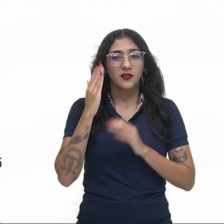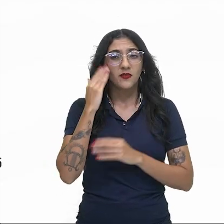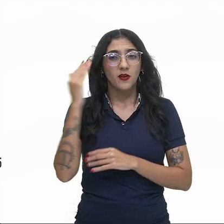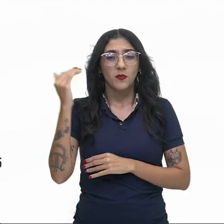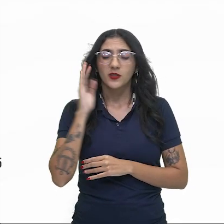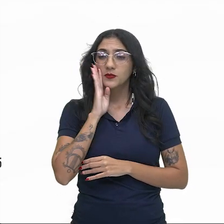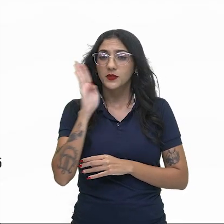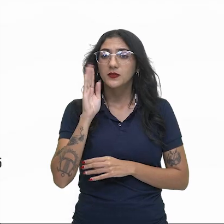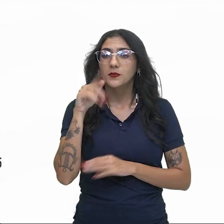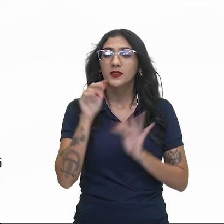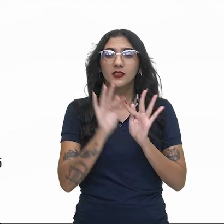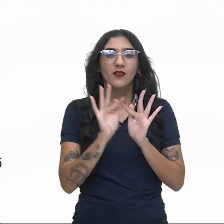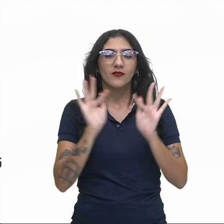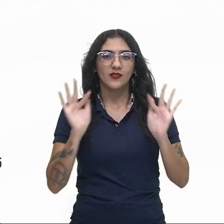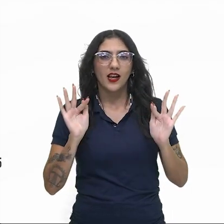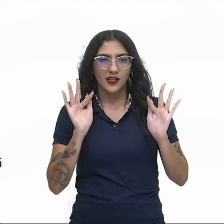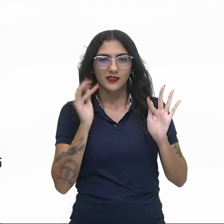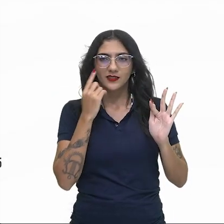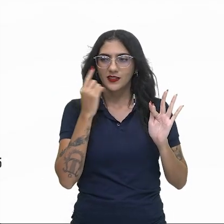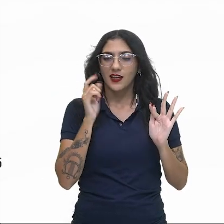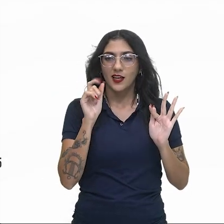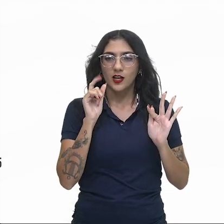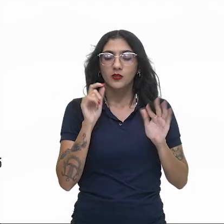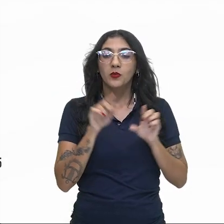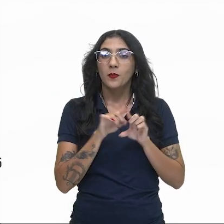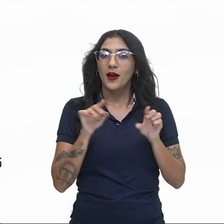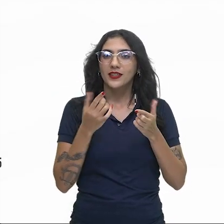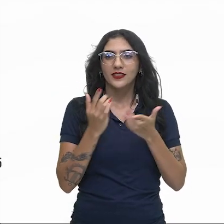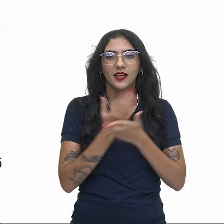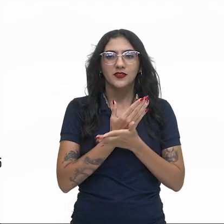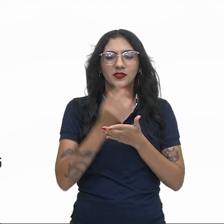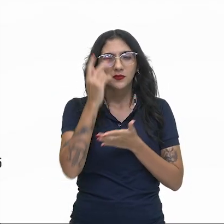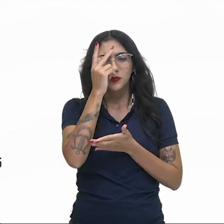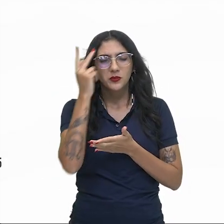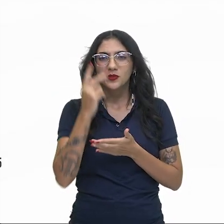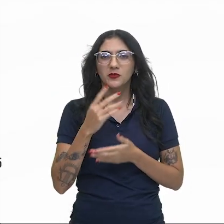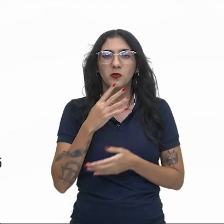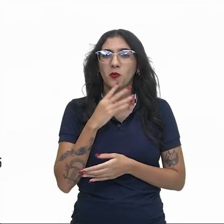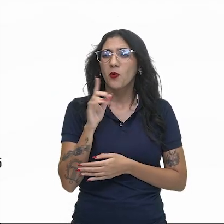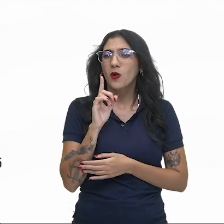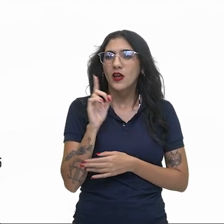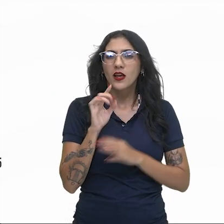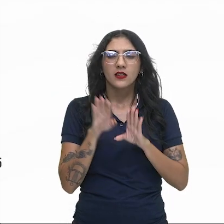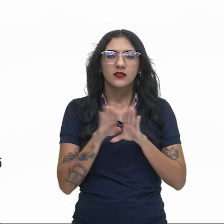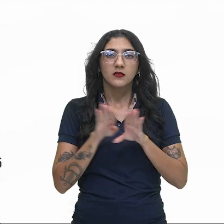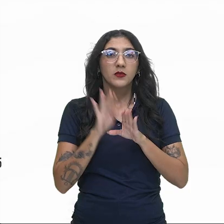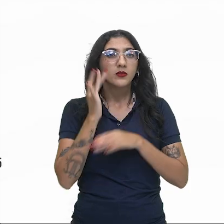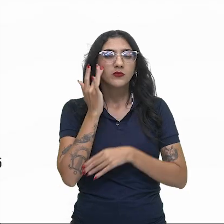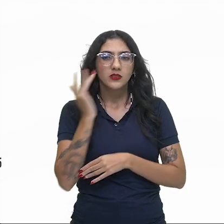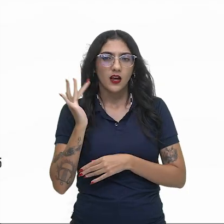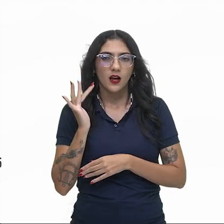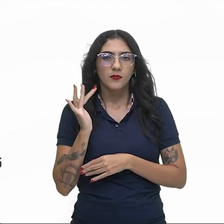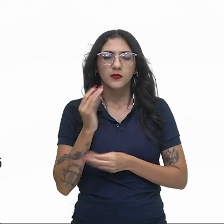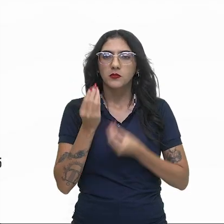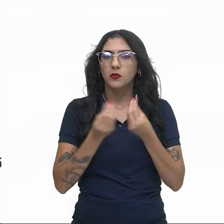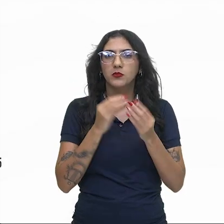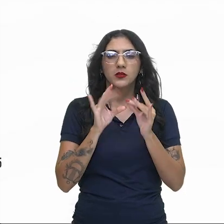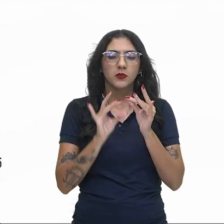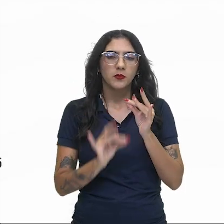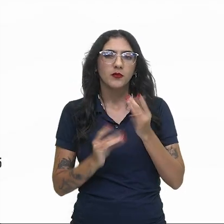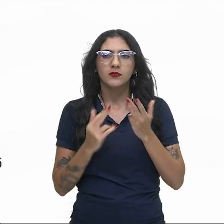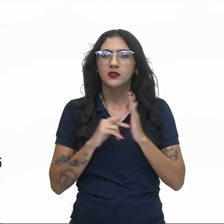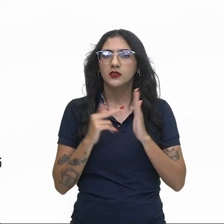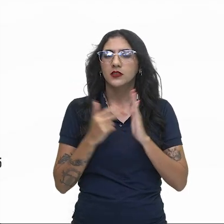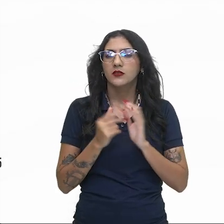primeira parte, ser ou não ser, mas muitas pessoas nunca leram ou não sabem o que acontece depois. O texto ele fala assim, ó, ser